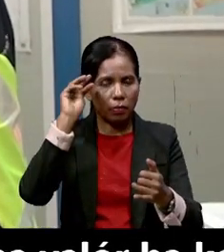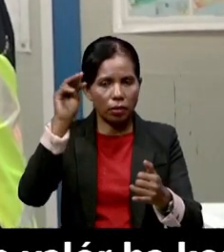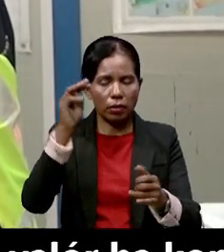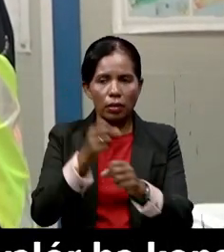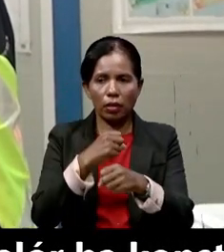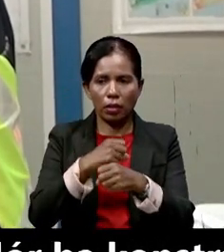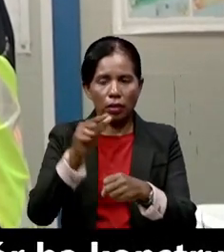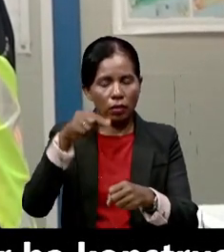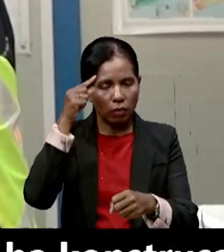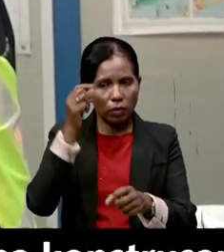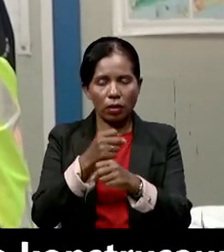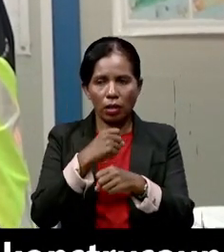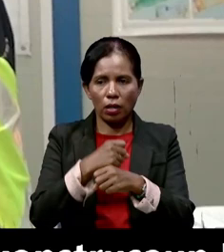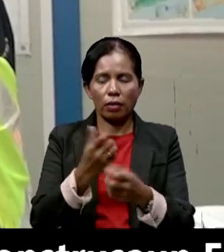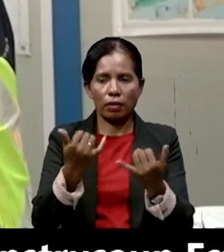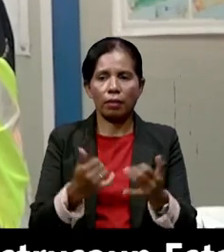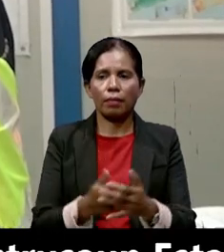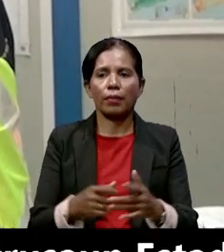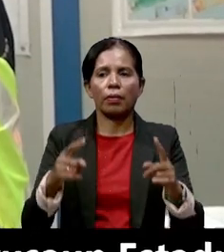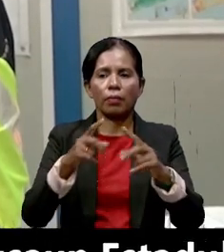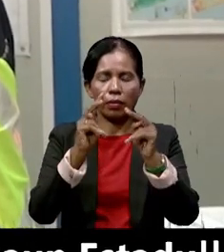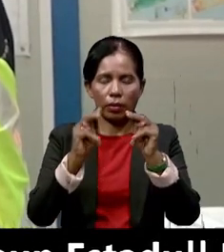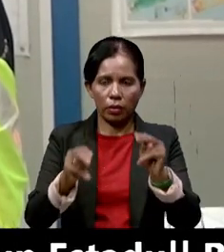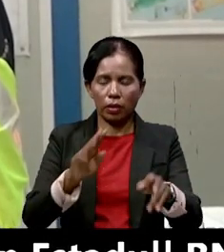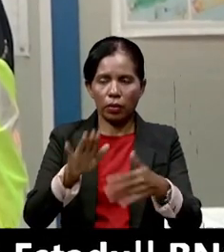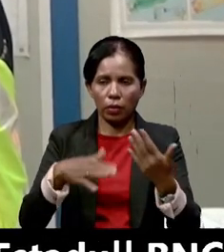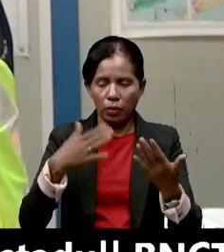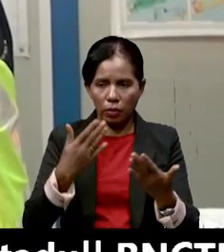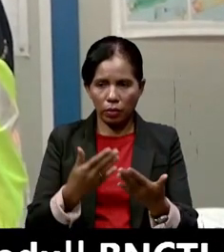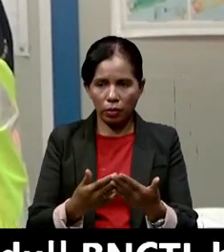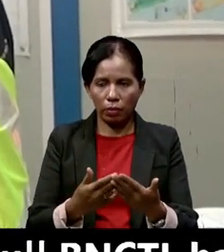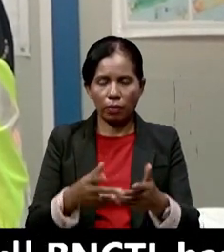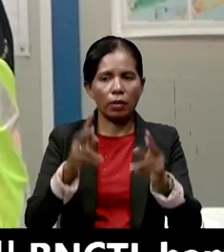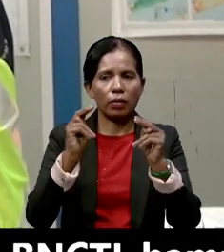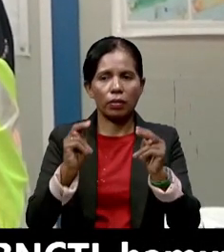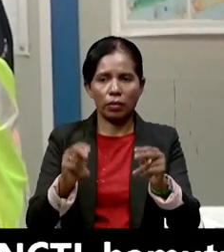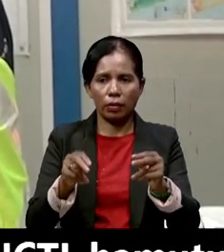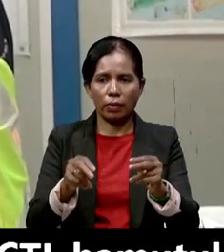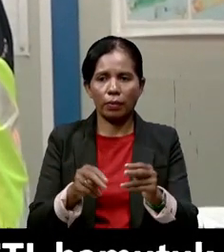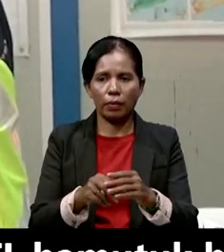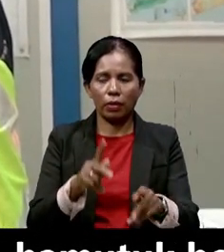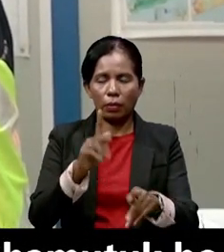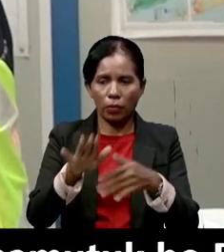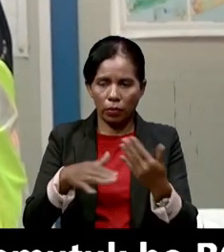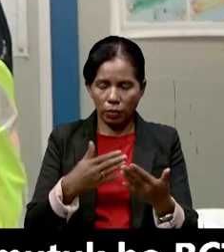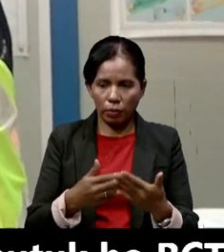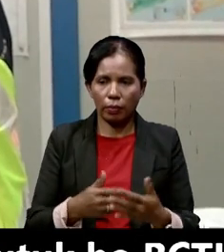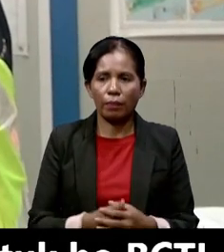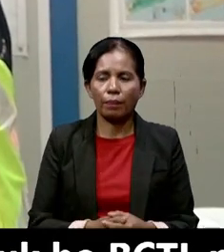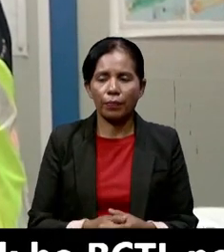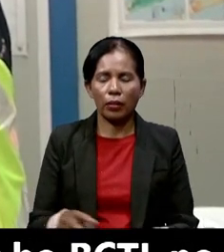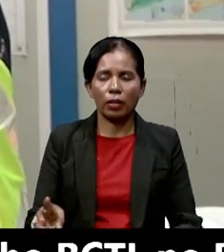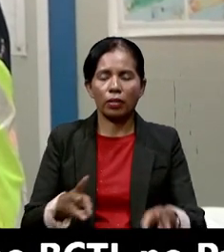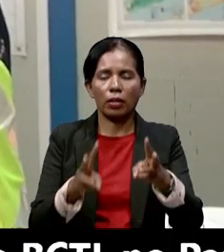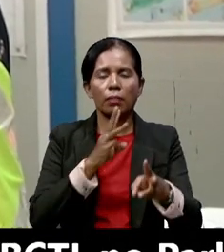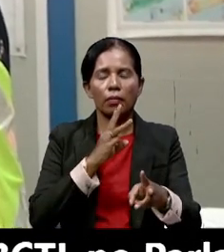que é governo halo ele nem ba necessidade ou tu ba interesse a povo ninho estrada pe